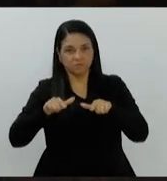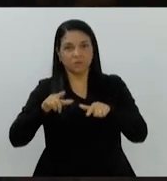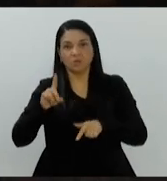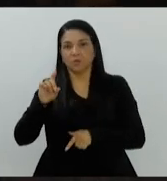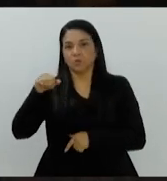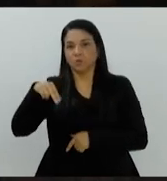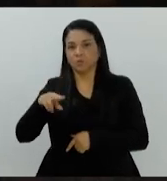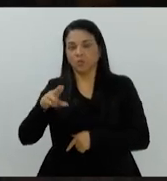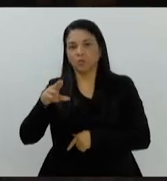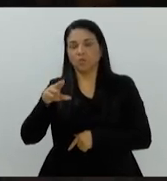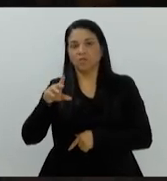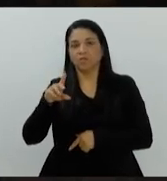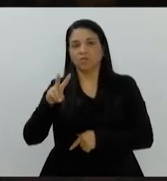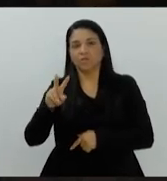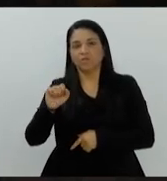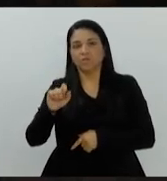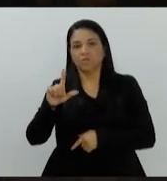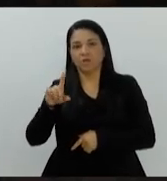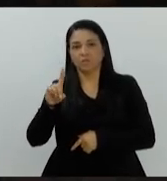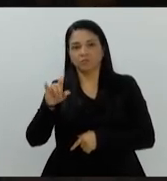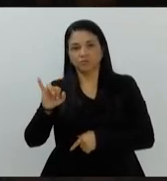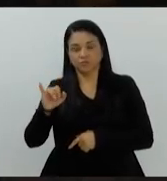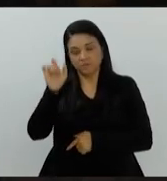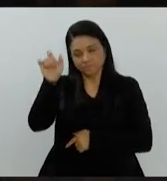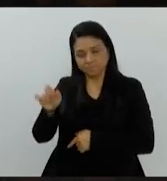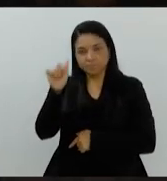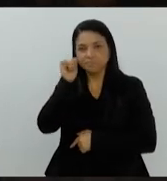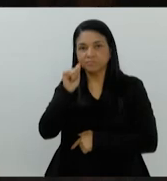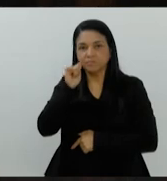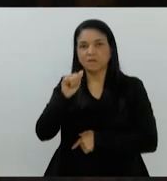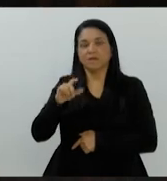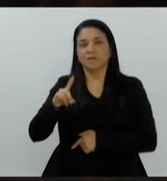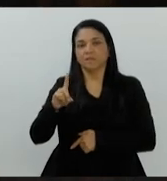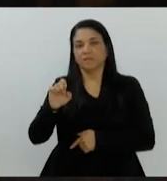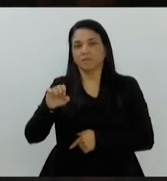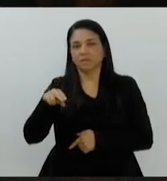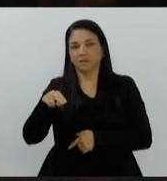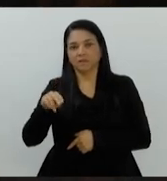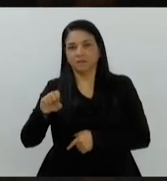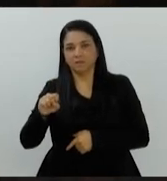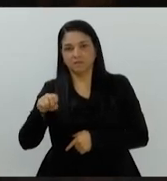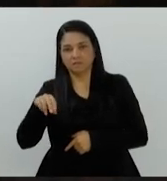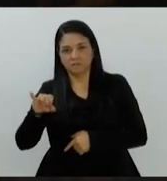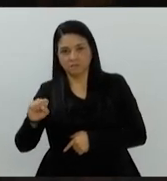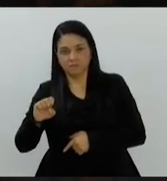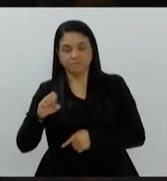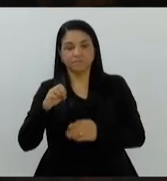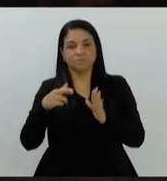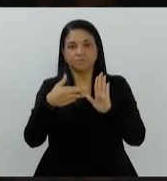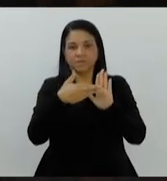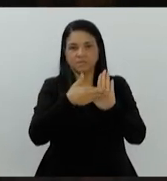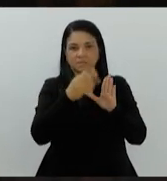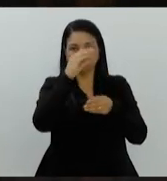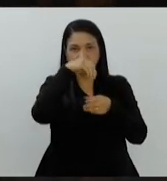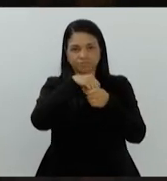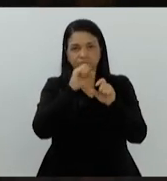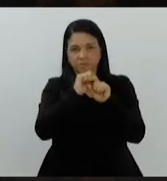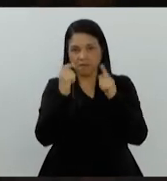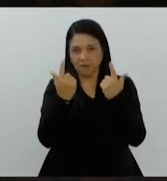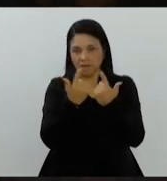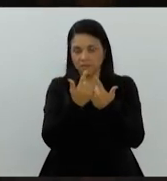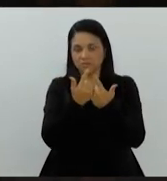Valdir Calheiros à senhora Denise Silva de Oliveira. Parecer da Comissão de Normas Internas e Proposições